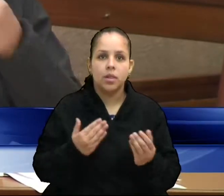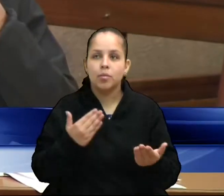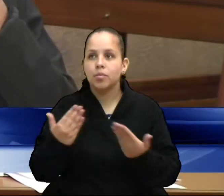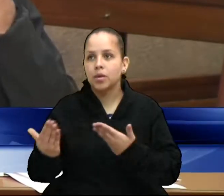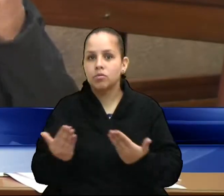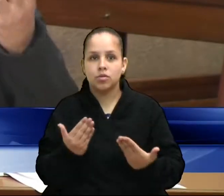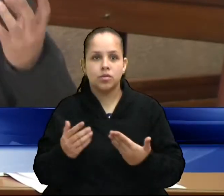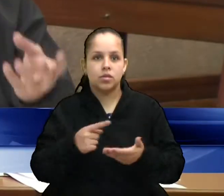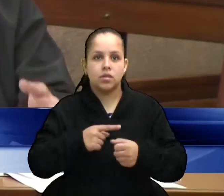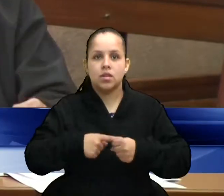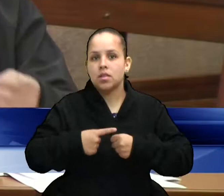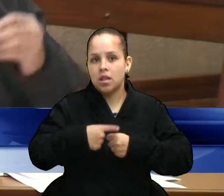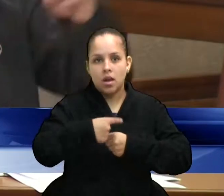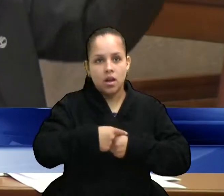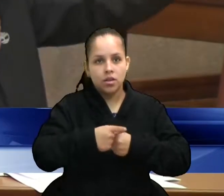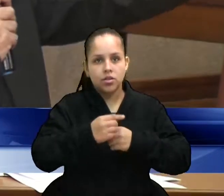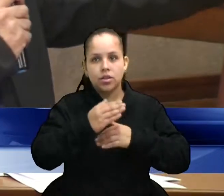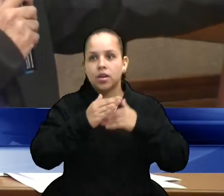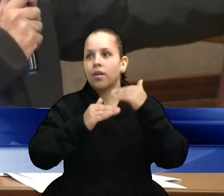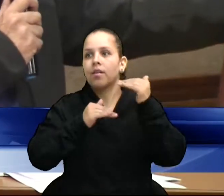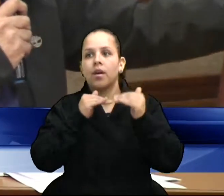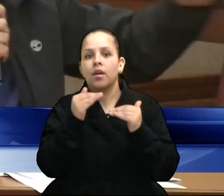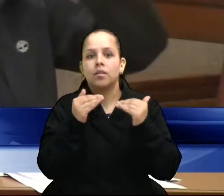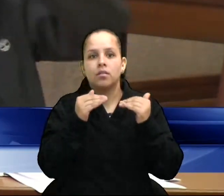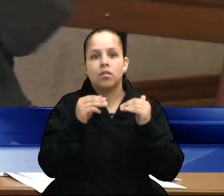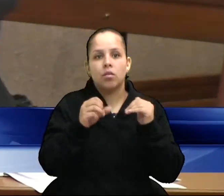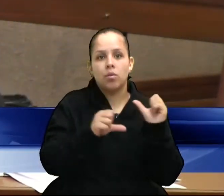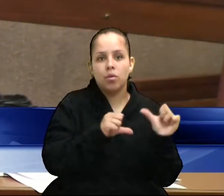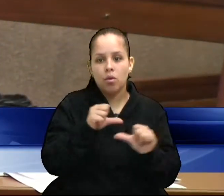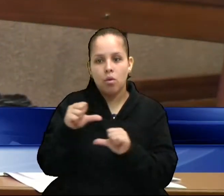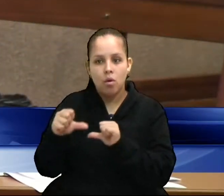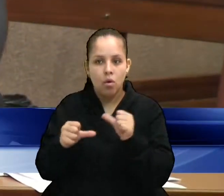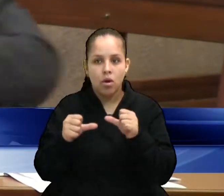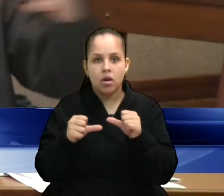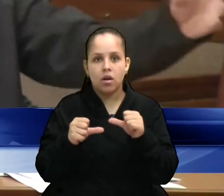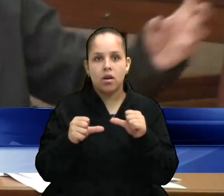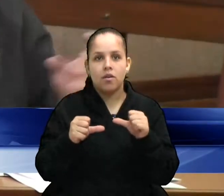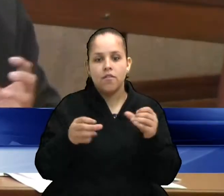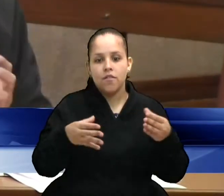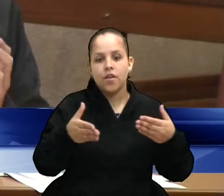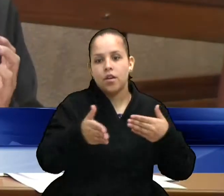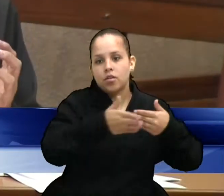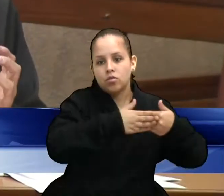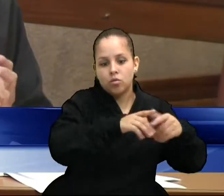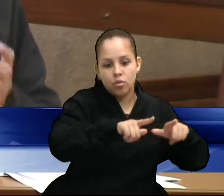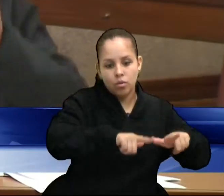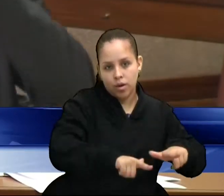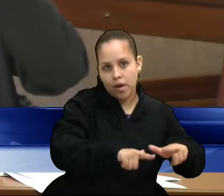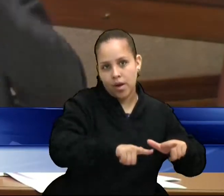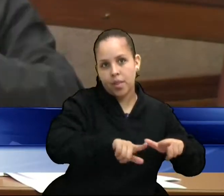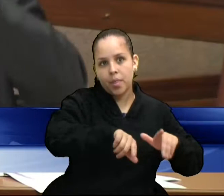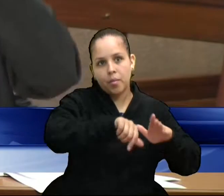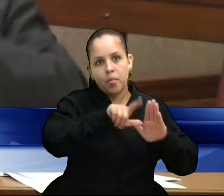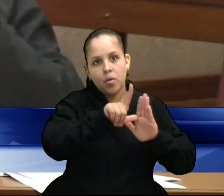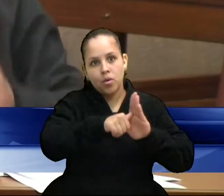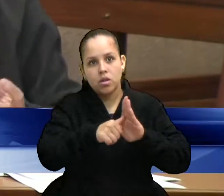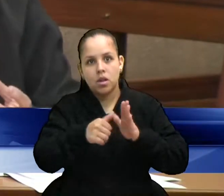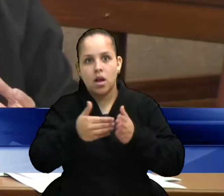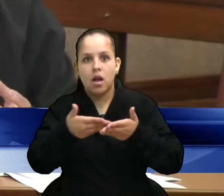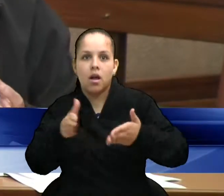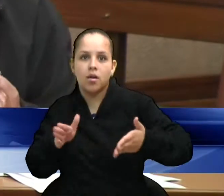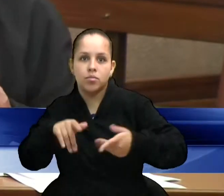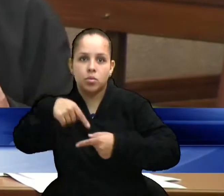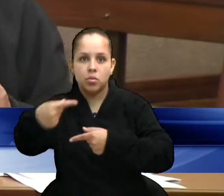mudando. A cidade é um organismo vivo, fecha um empreendimento lá, abre outro aqui, a realidade muda muito rápido. Então tem que ter essa